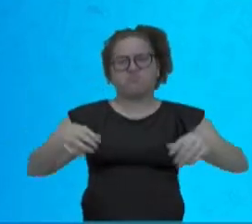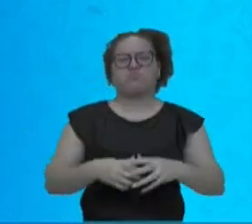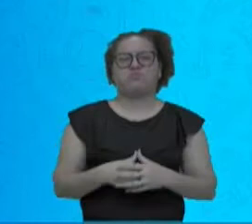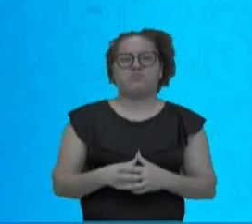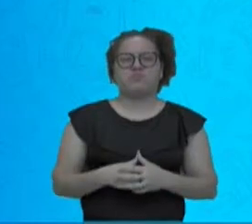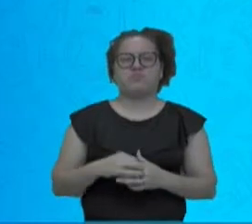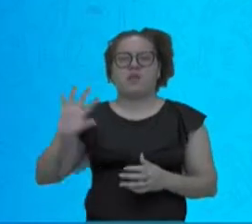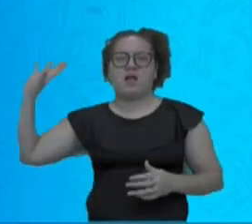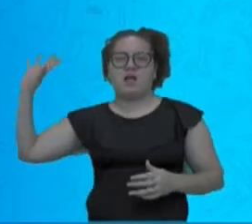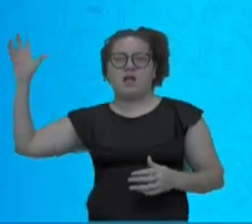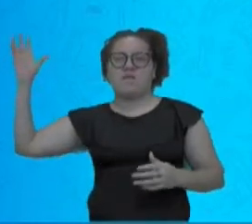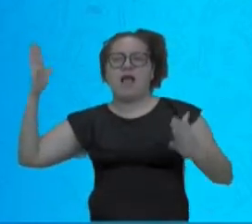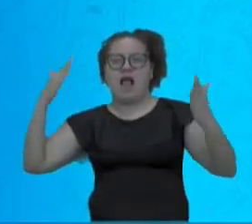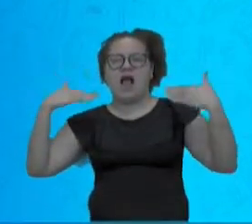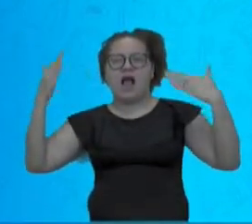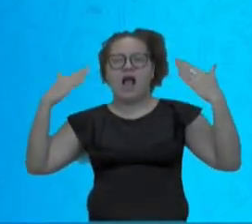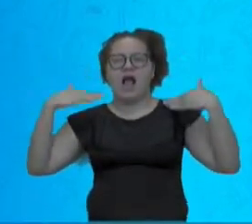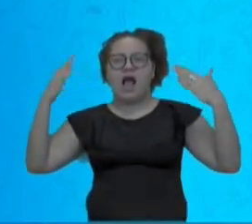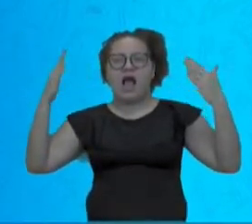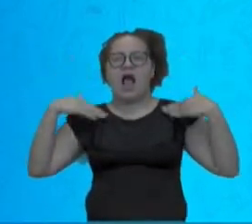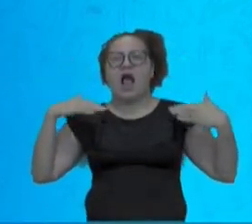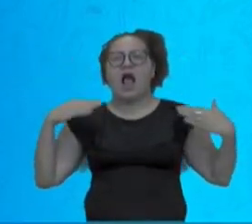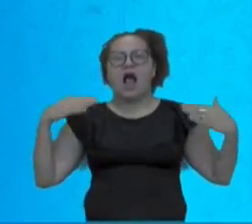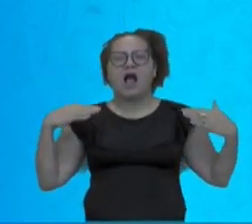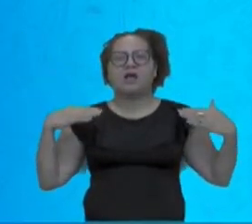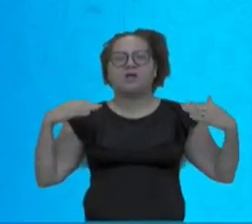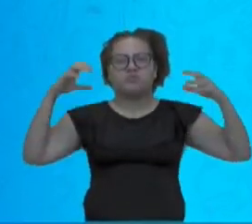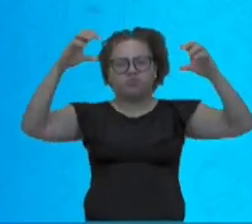esse clima quente e úmido